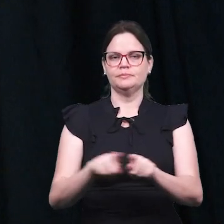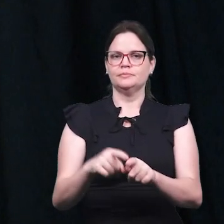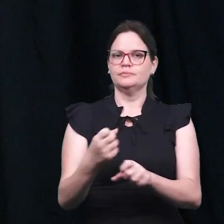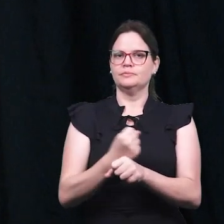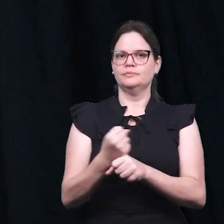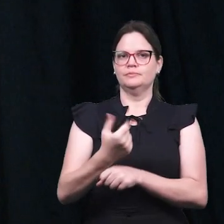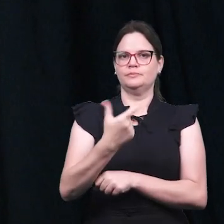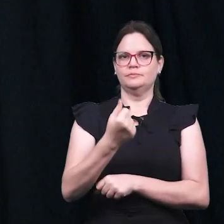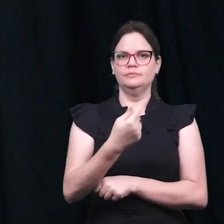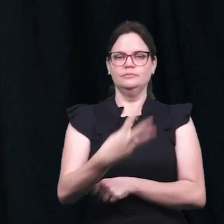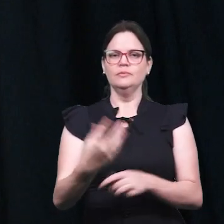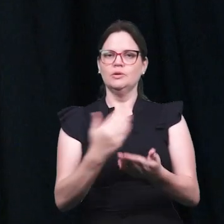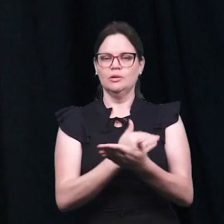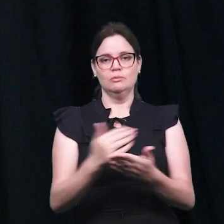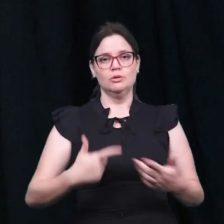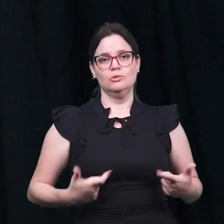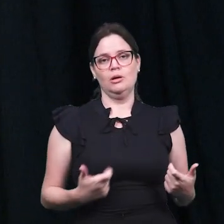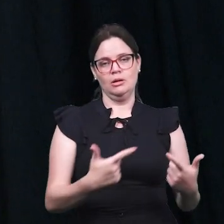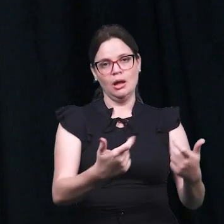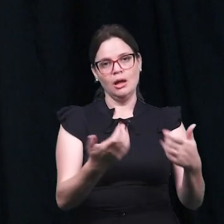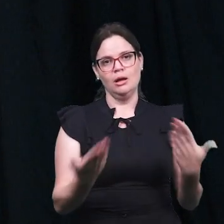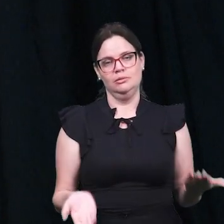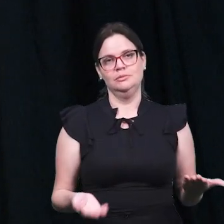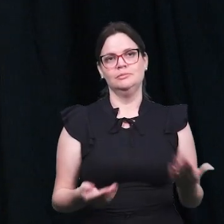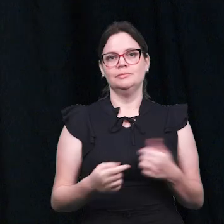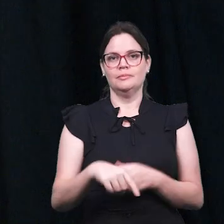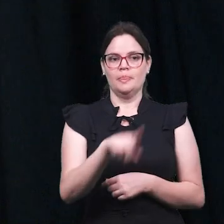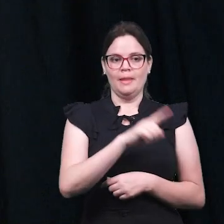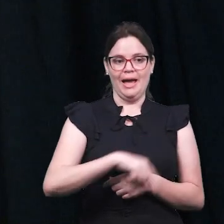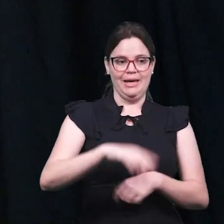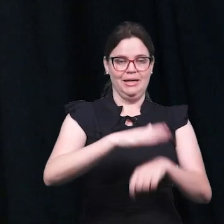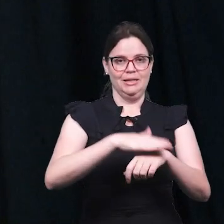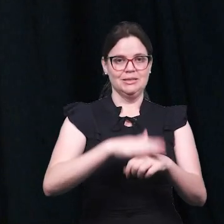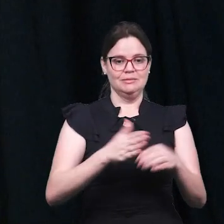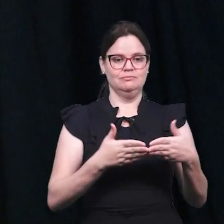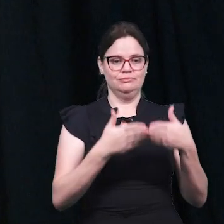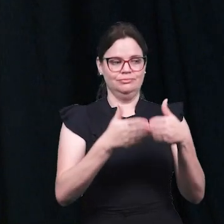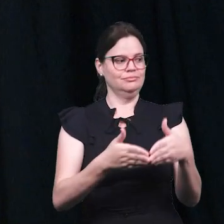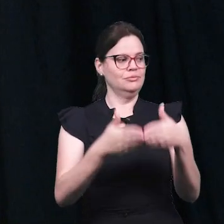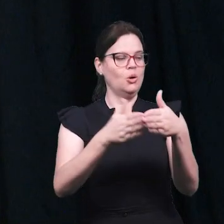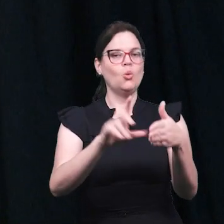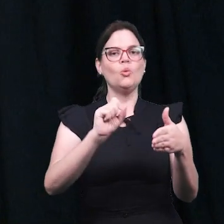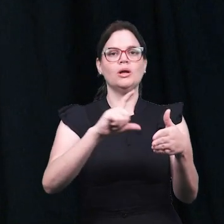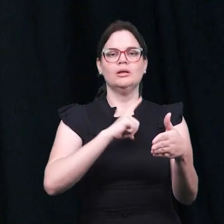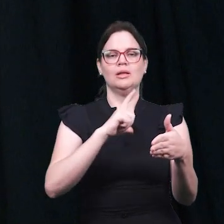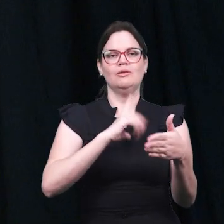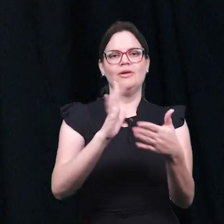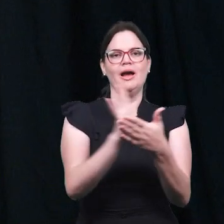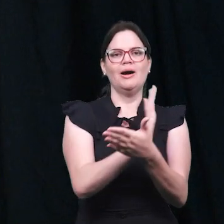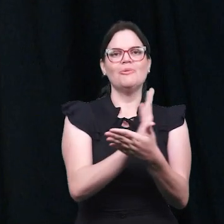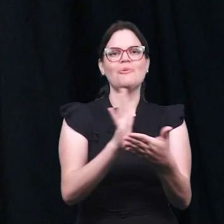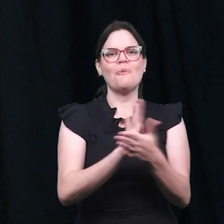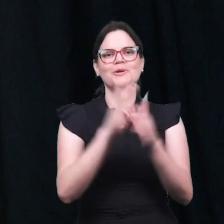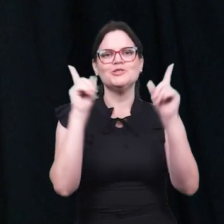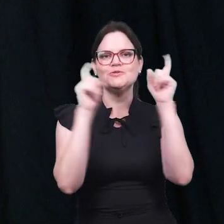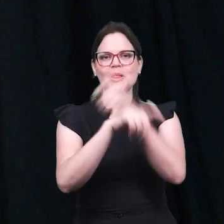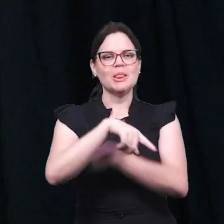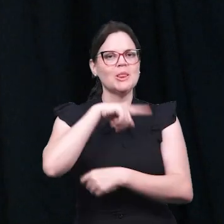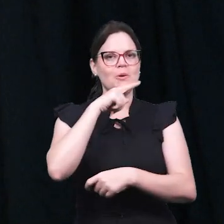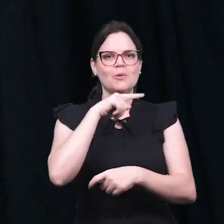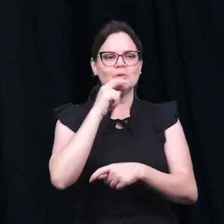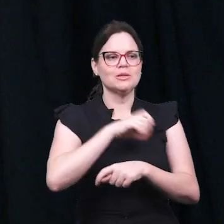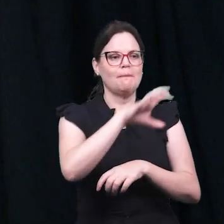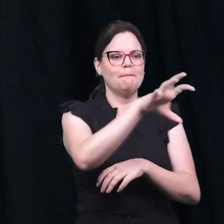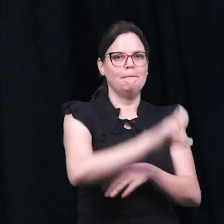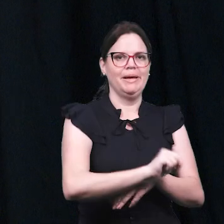começou os conflitos no Oriente Médio. Então, os armadores, que são os donos dos navios, criaram uma série de empecilhos para trazer